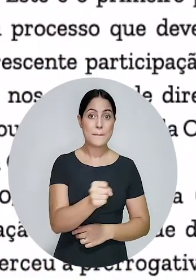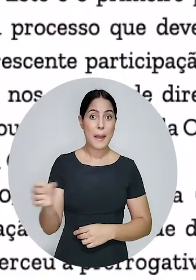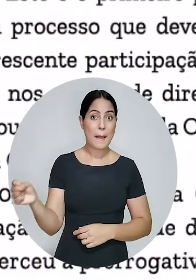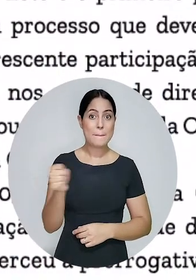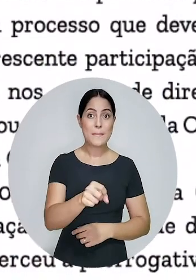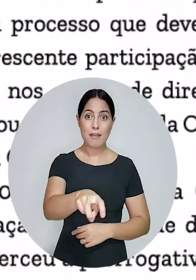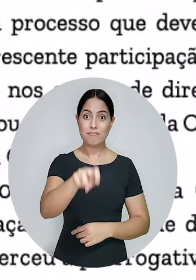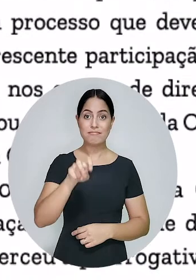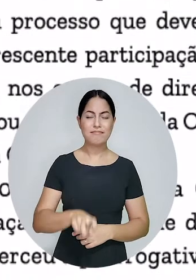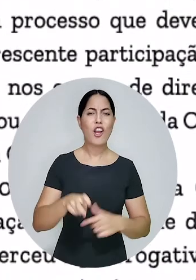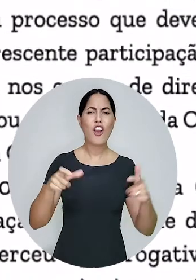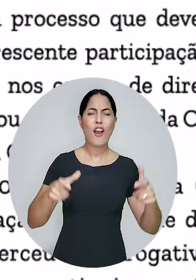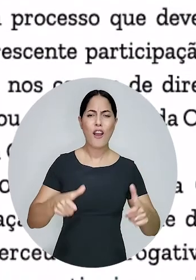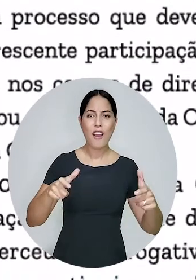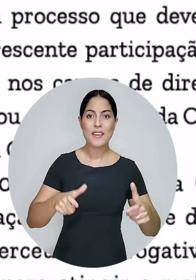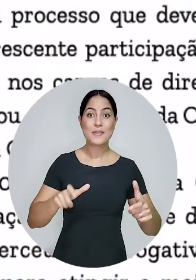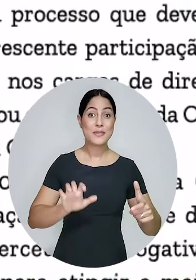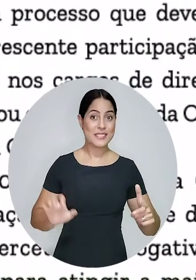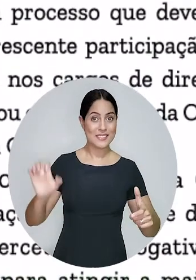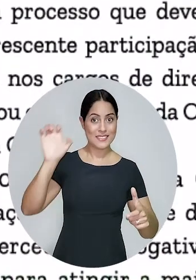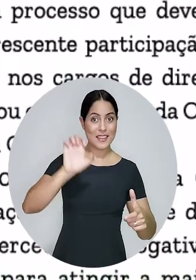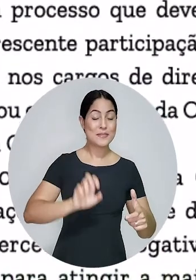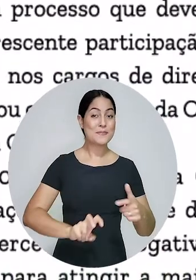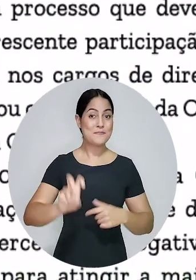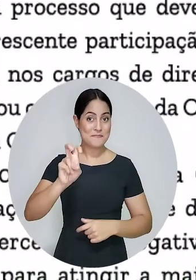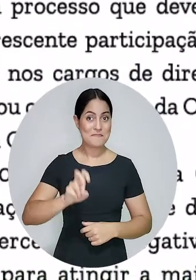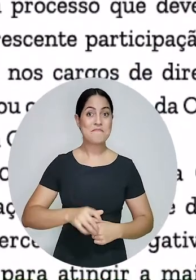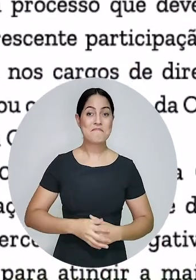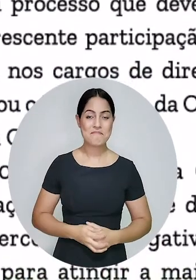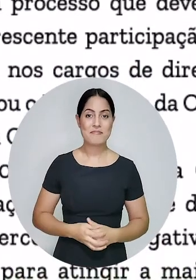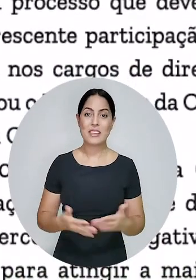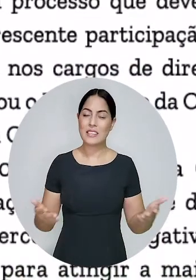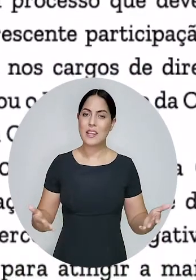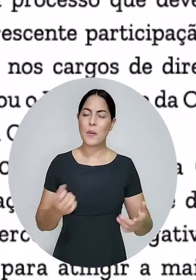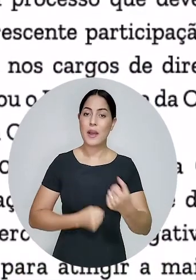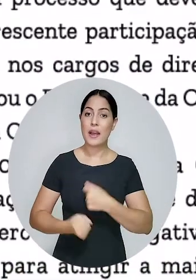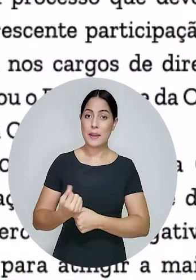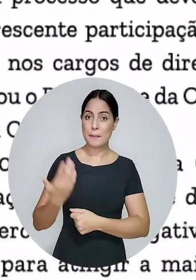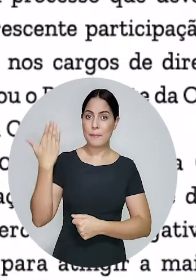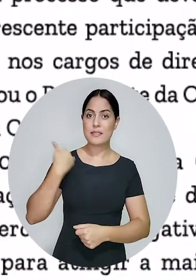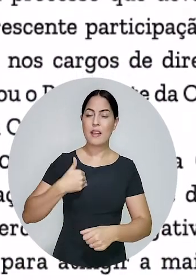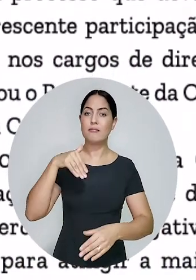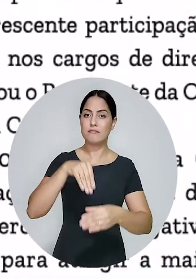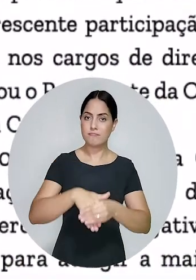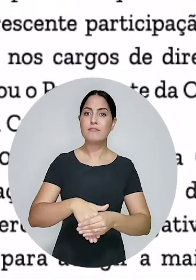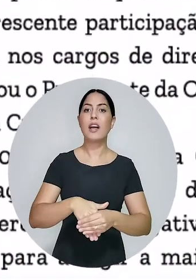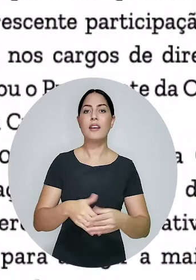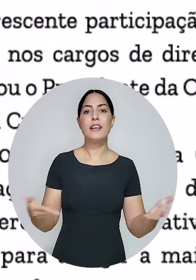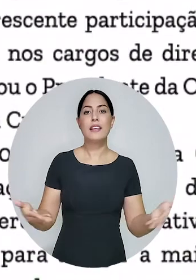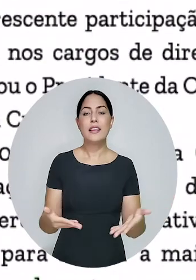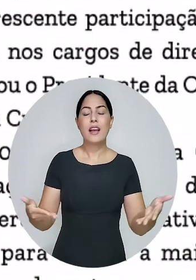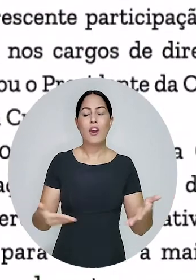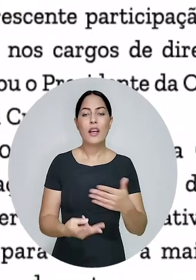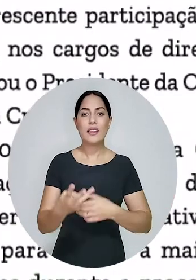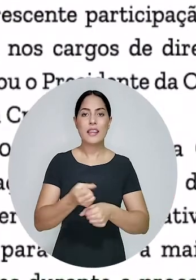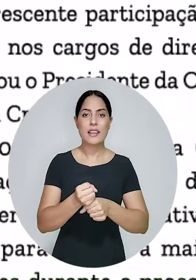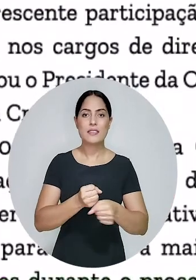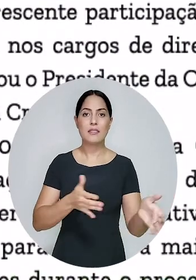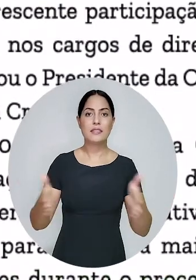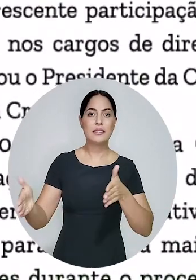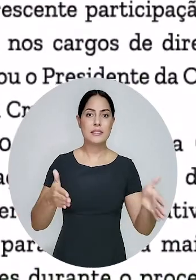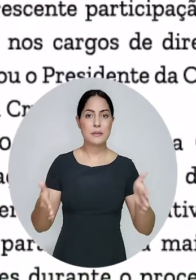é resultado da política de diversidade adotada pela OAB Nacional, que estabelece a presença de advogadas